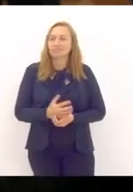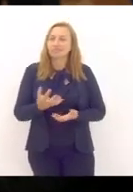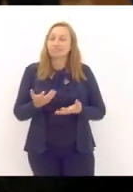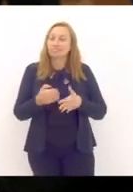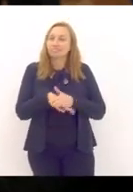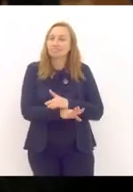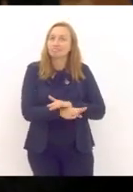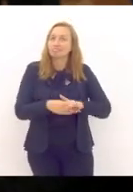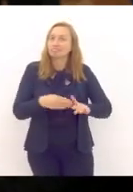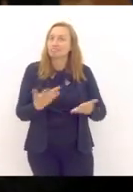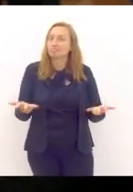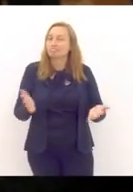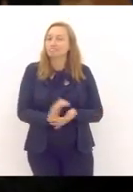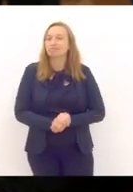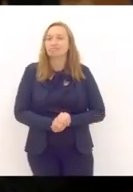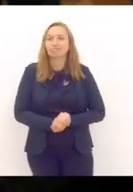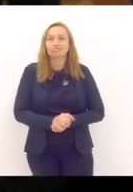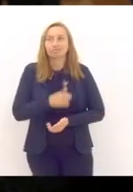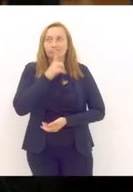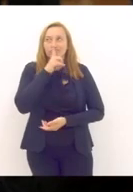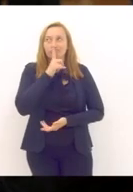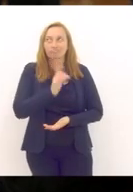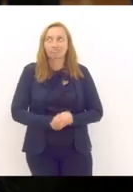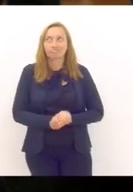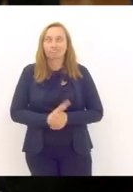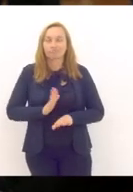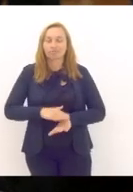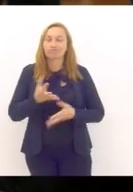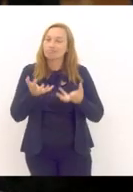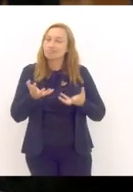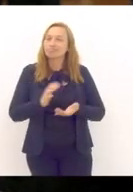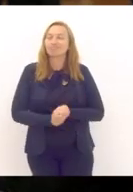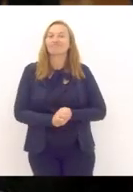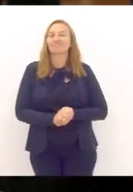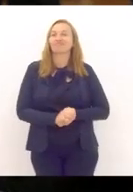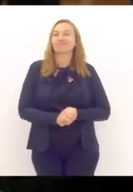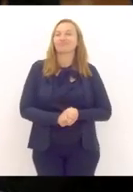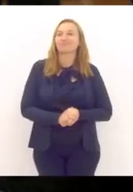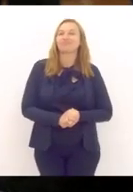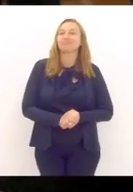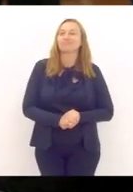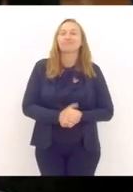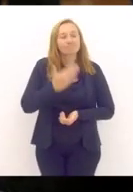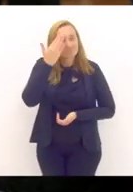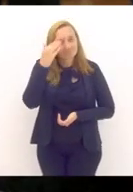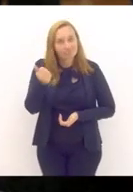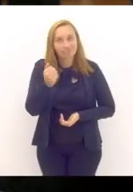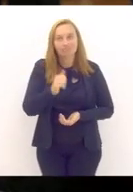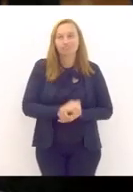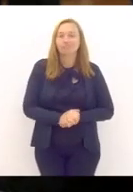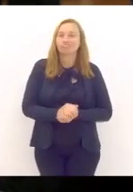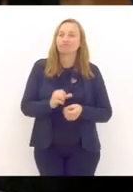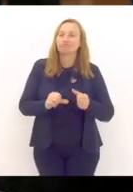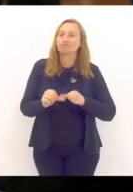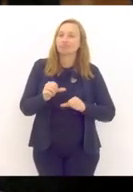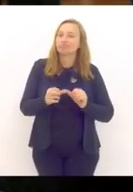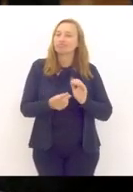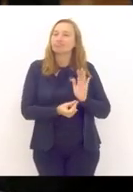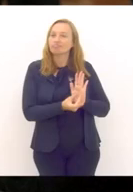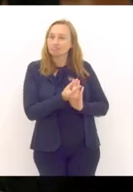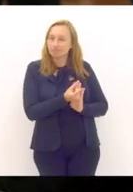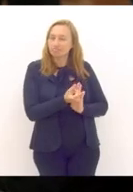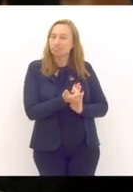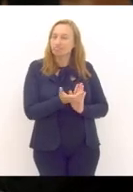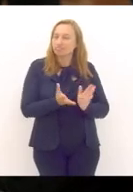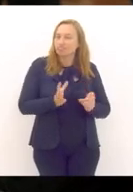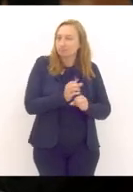acostumar, né, e fico calado cada vez mais. Mas eu queria... a gente sabe que o contábil, o financeiro, né, o contábil é